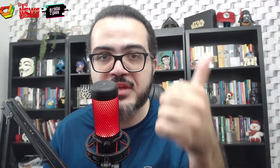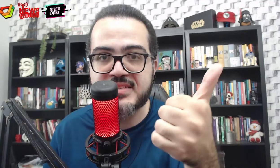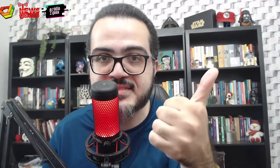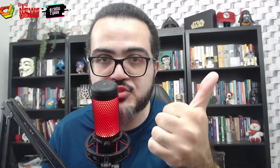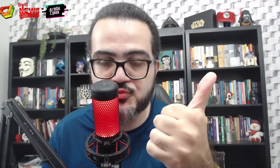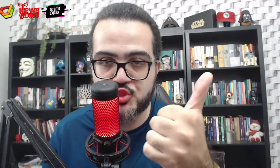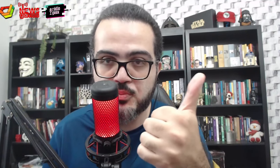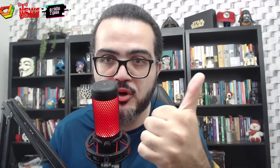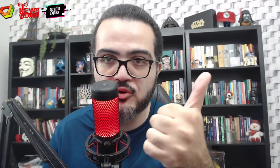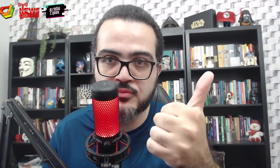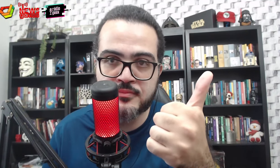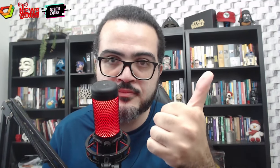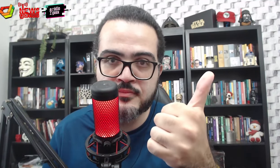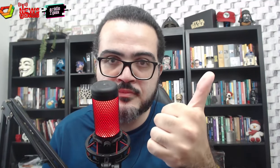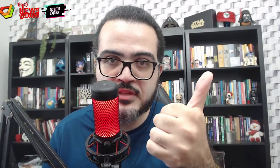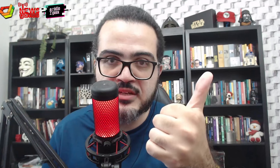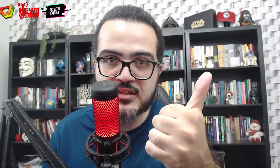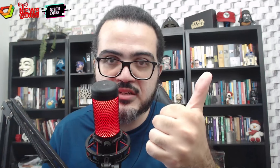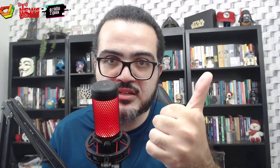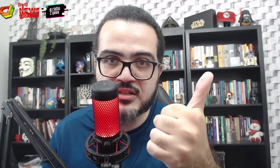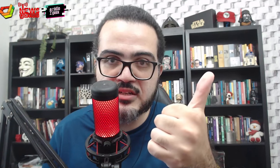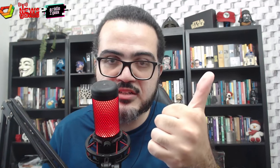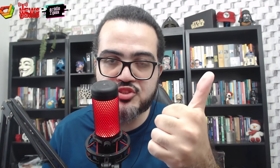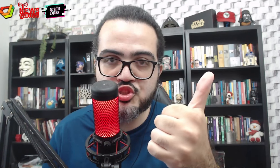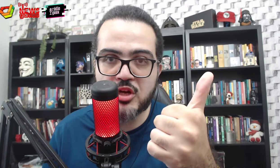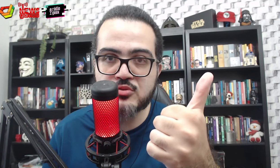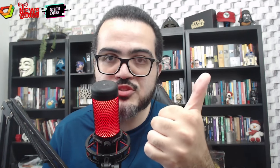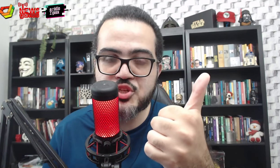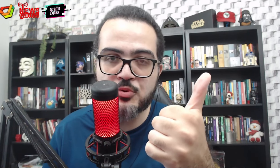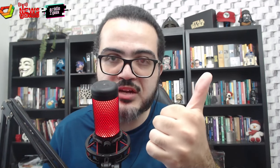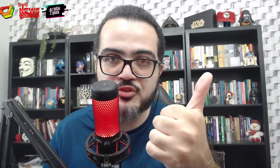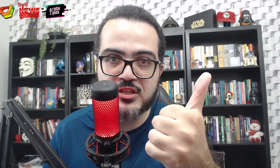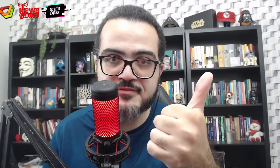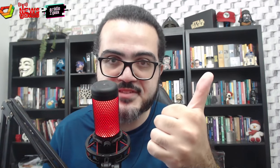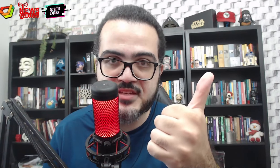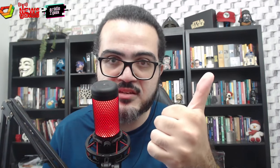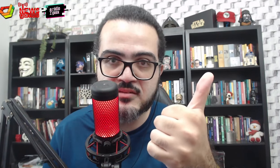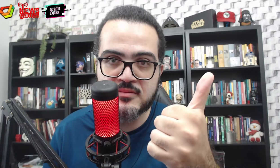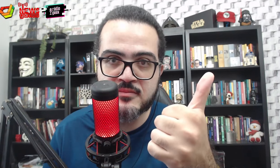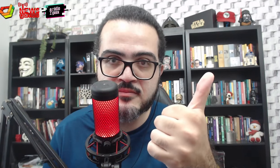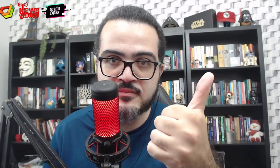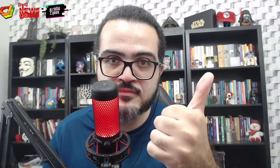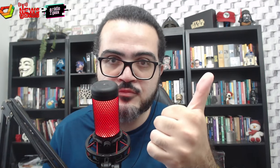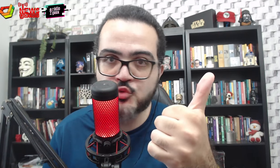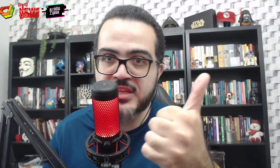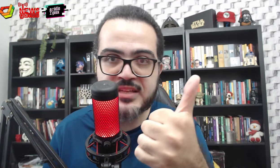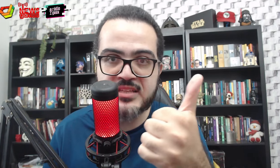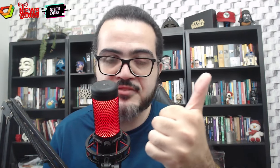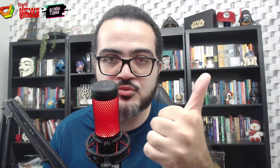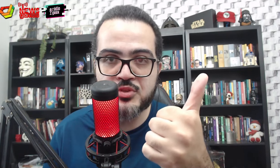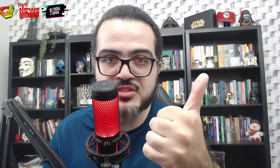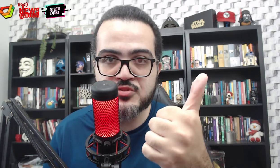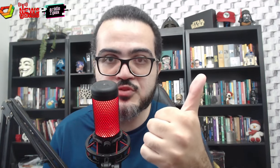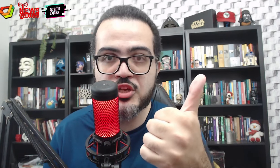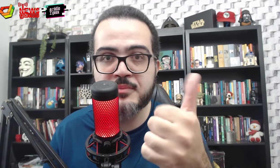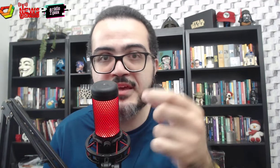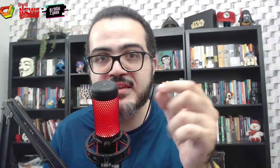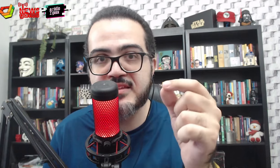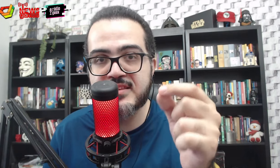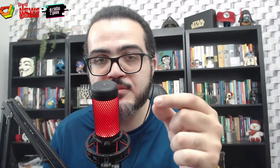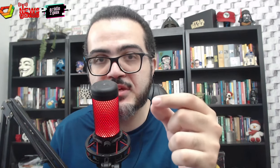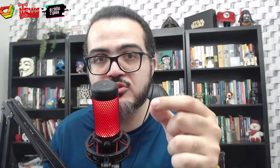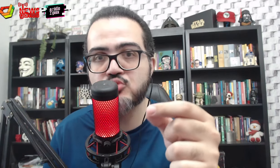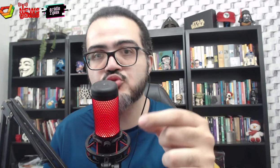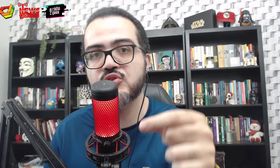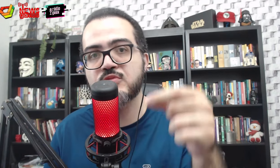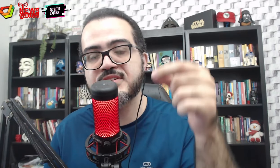com premiação de futebol ã de jogos tipo Cartola FC não tem nada a ver com isso videogame é